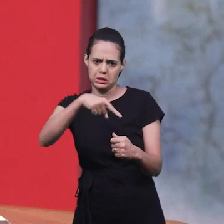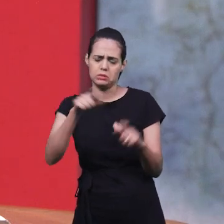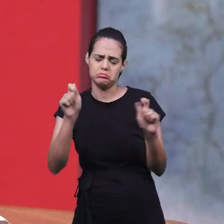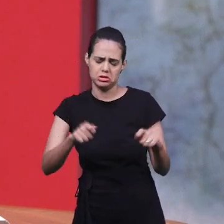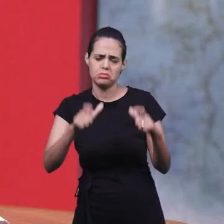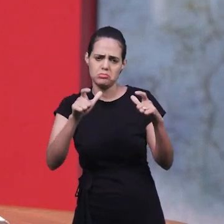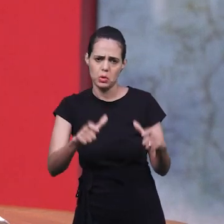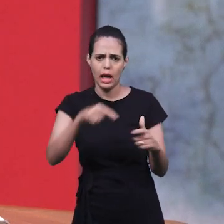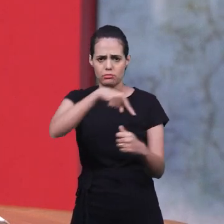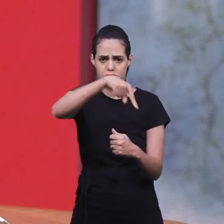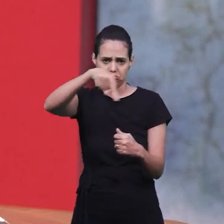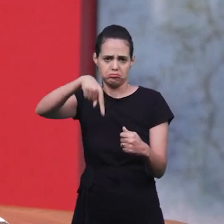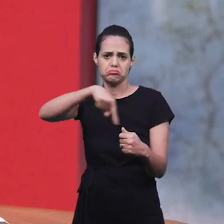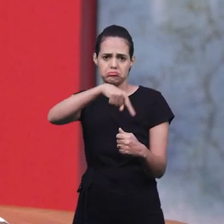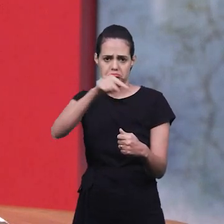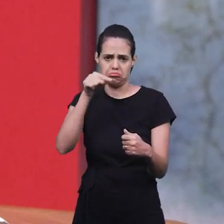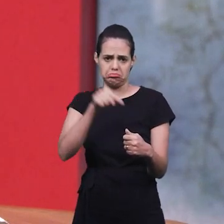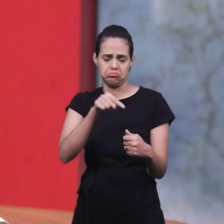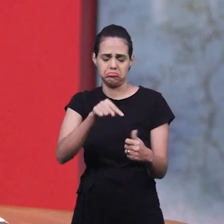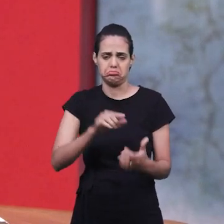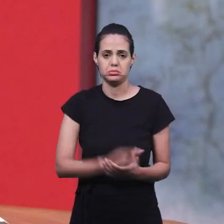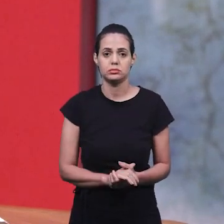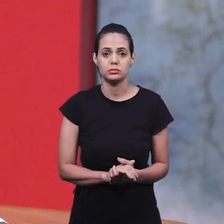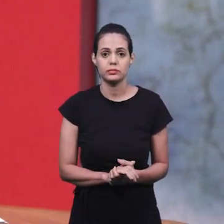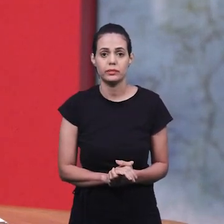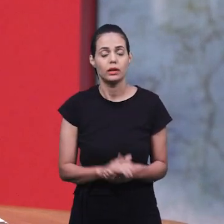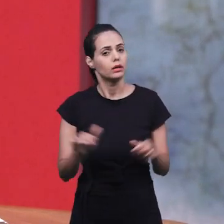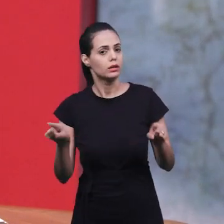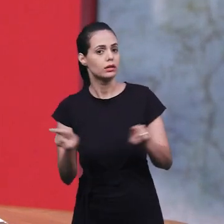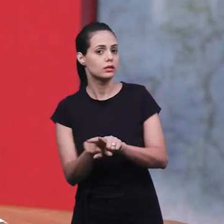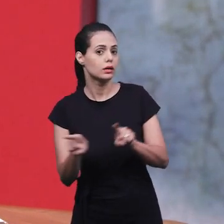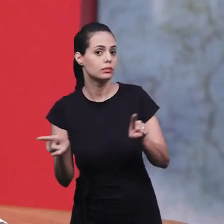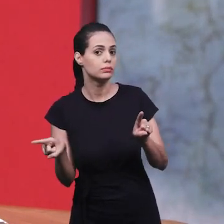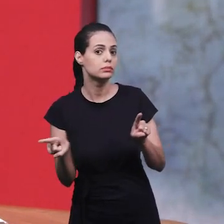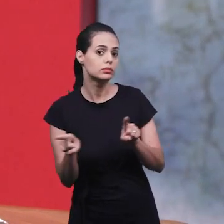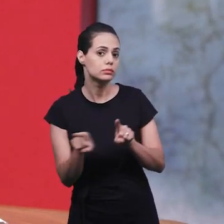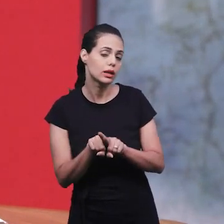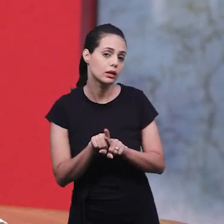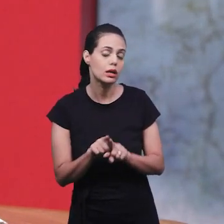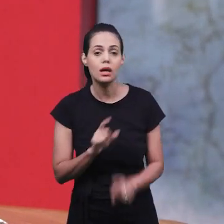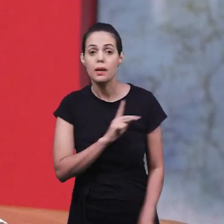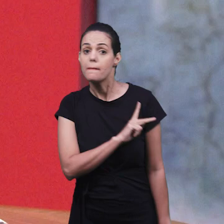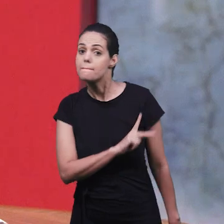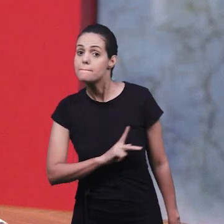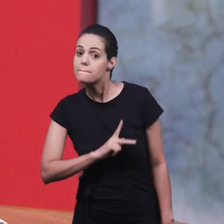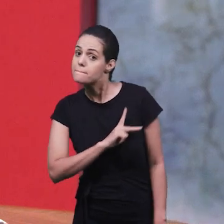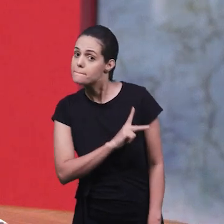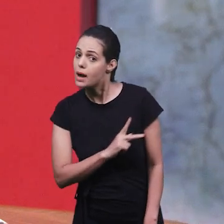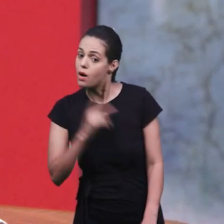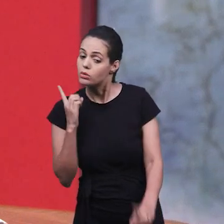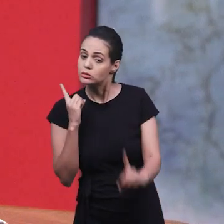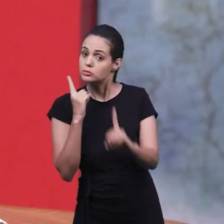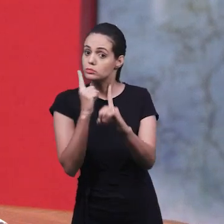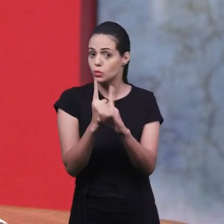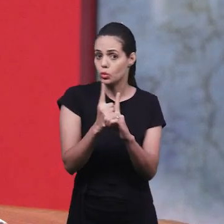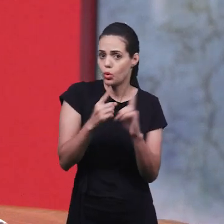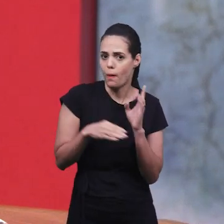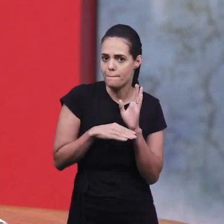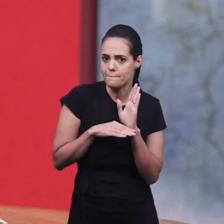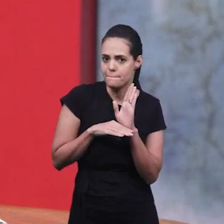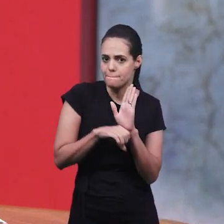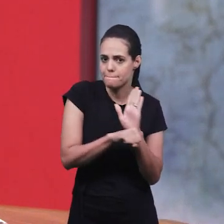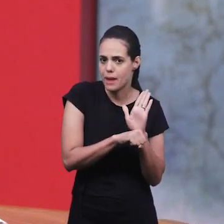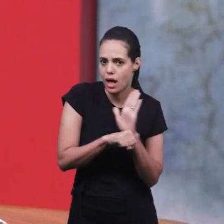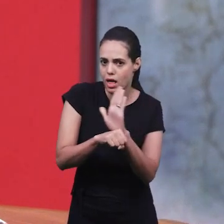Síria. Provavelmente. E a lembrança também que quando Paulo empreendeu com